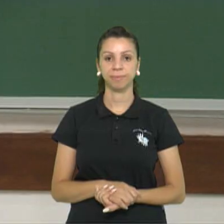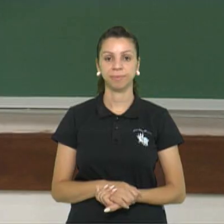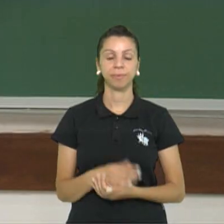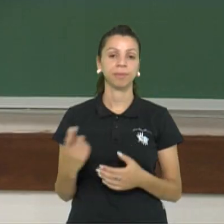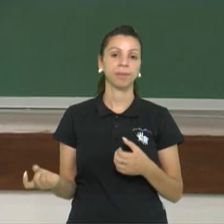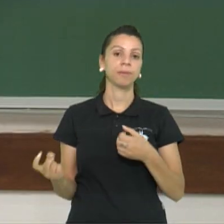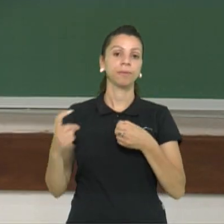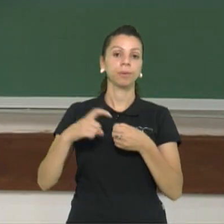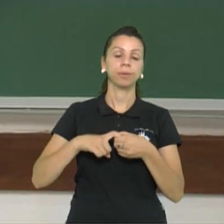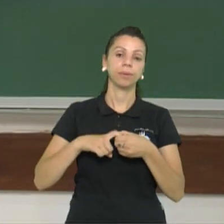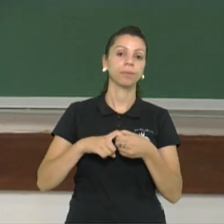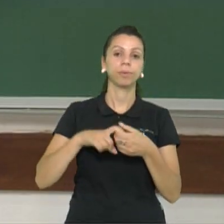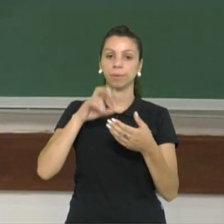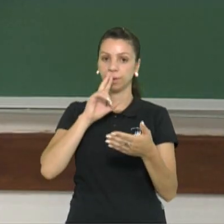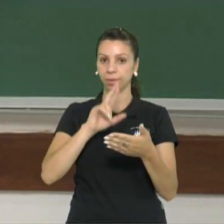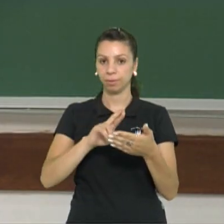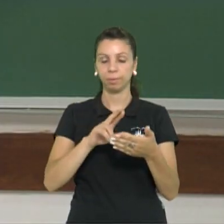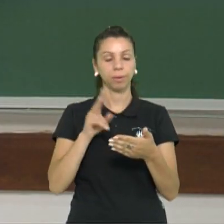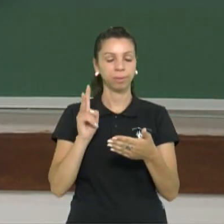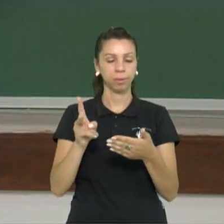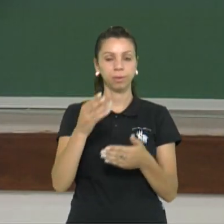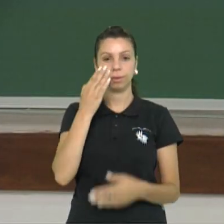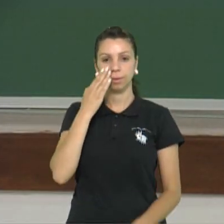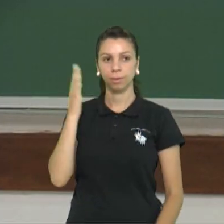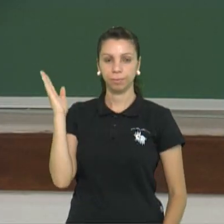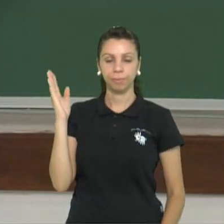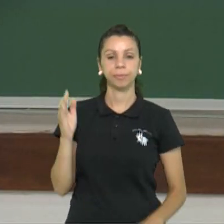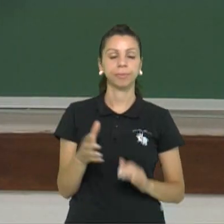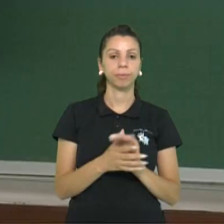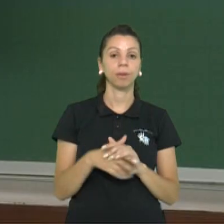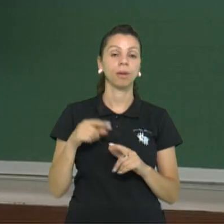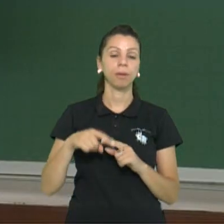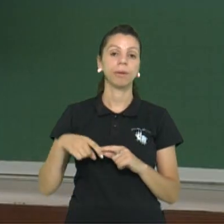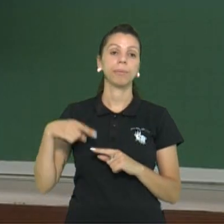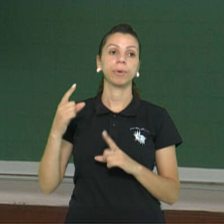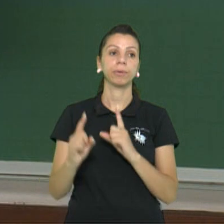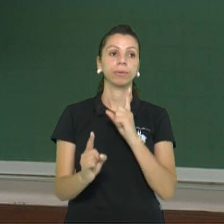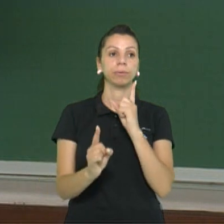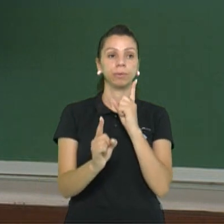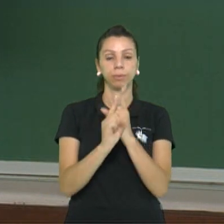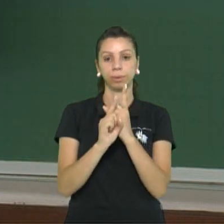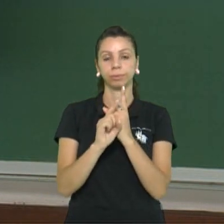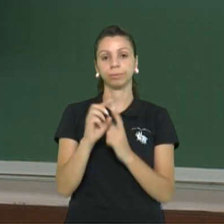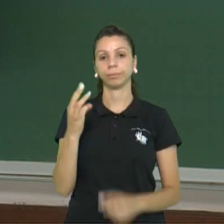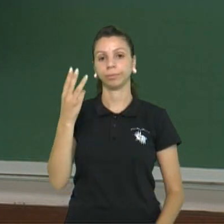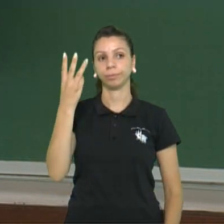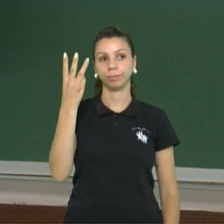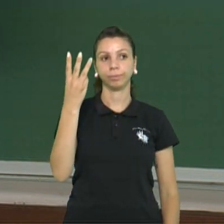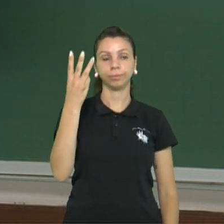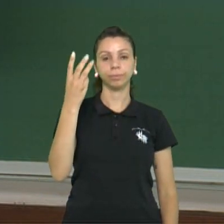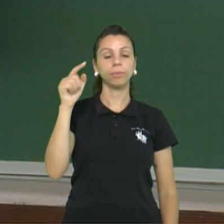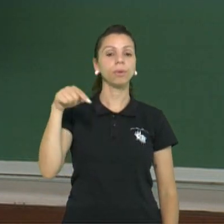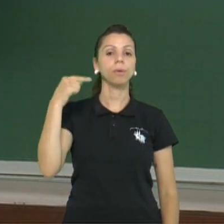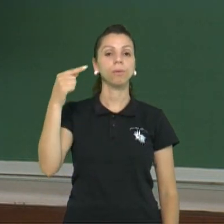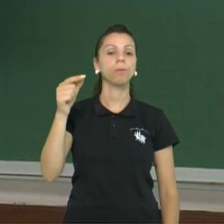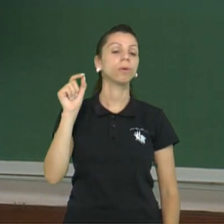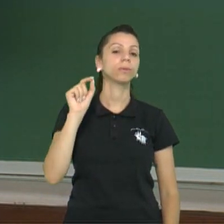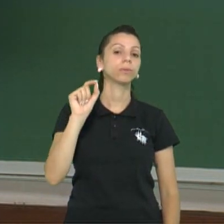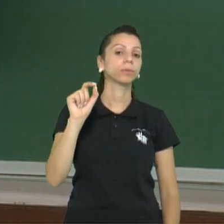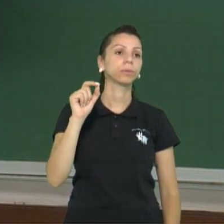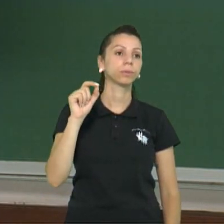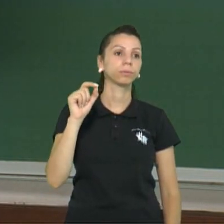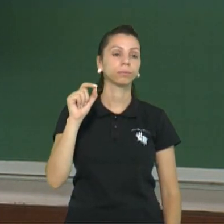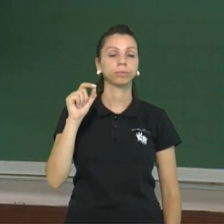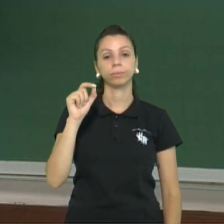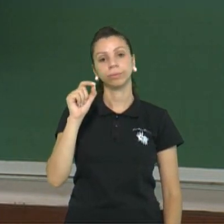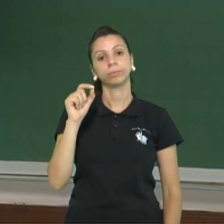Voltando então com a nossa solução, continuando aqui, depois que você determinou o valor de y igual a 3, o próximo a calcular é